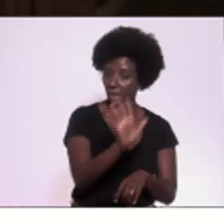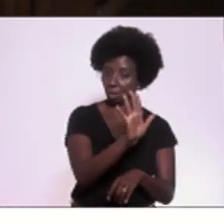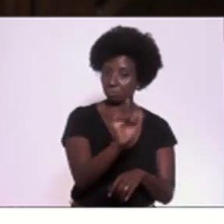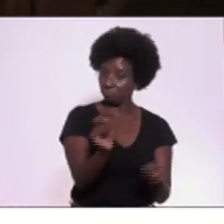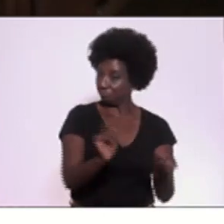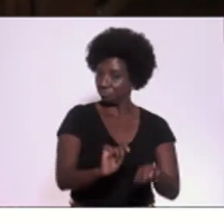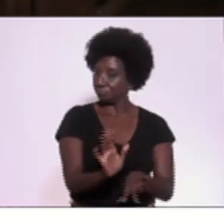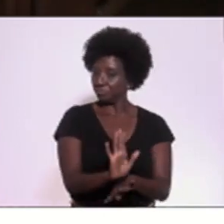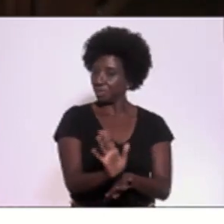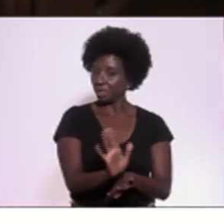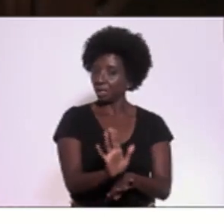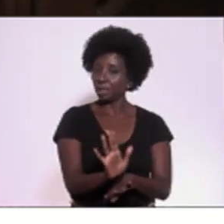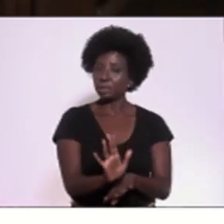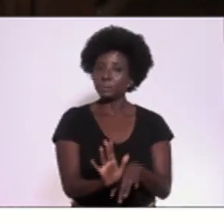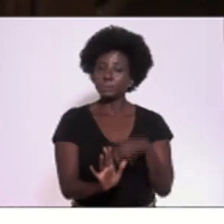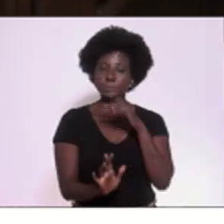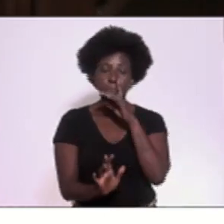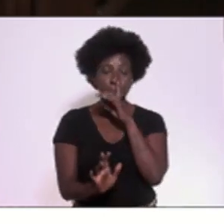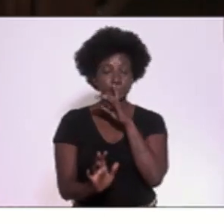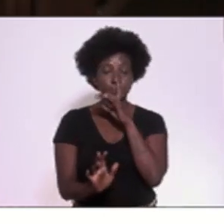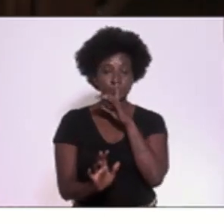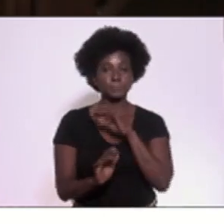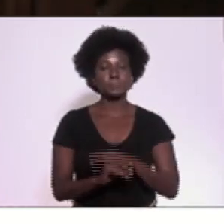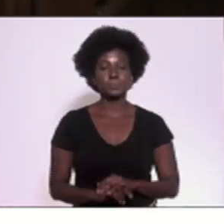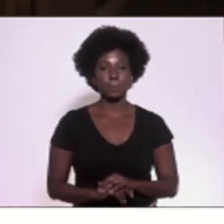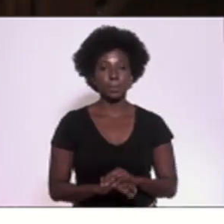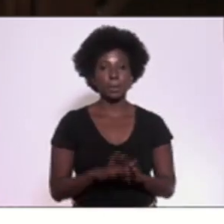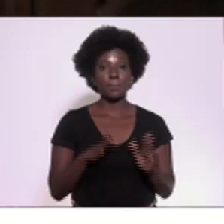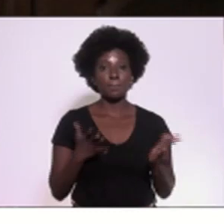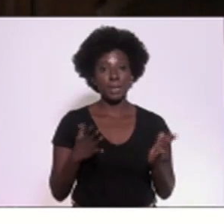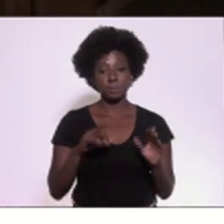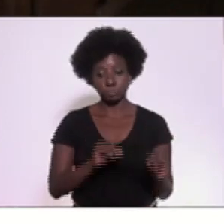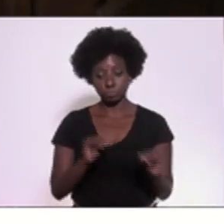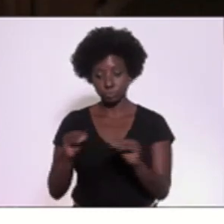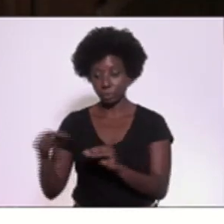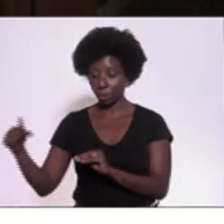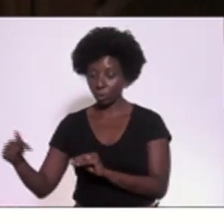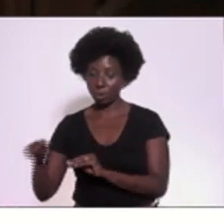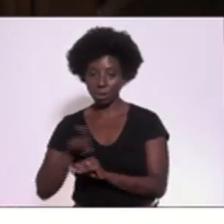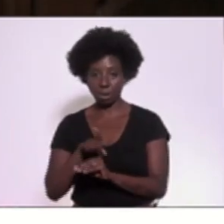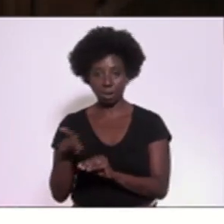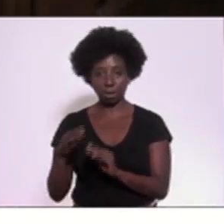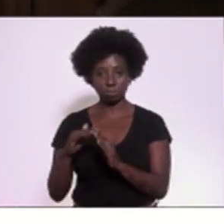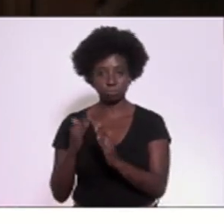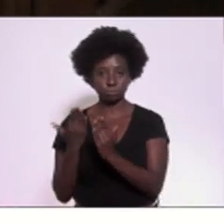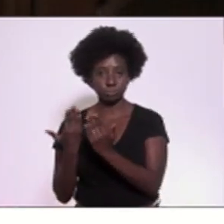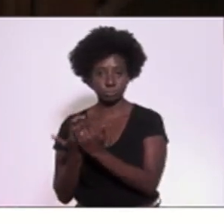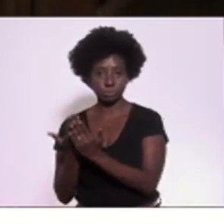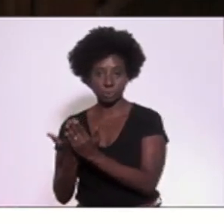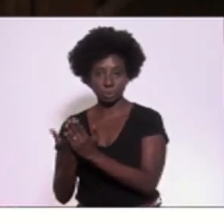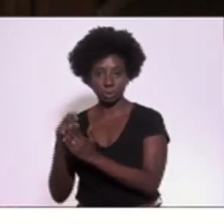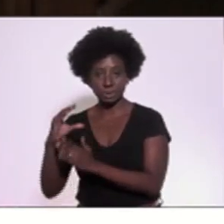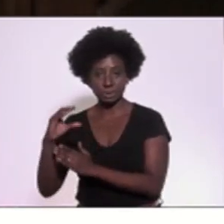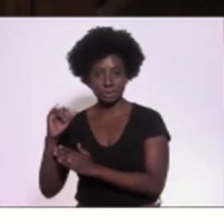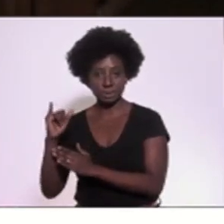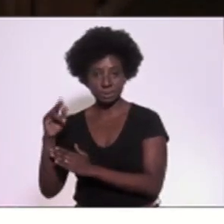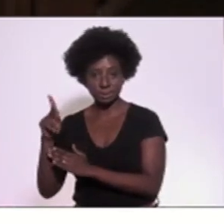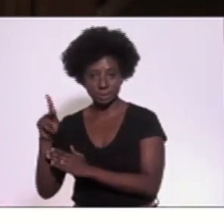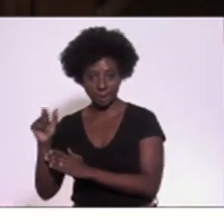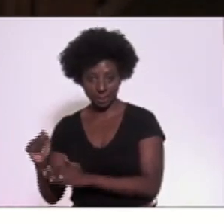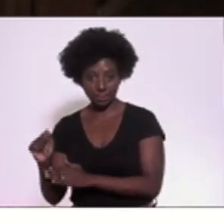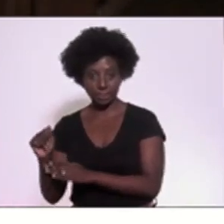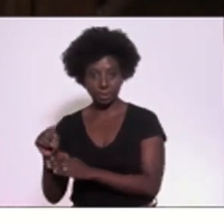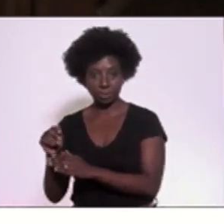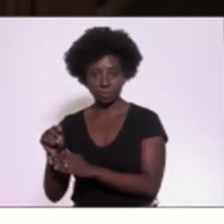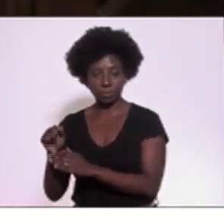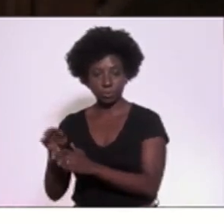até que um CIEP ao lado foi extinto, E o João, essa